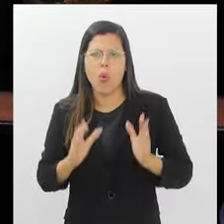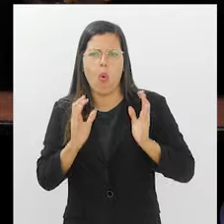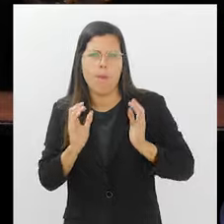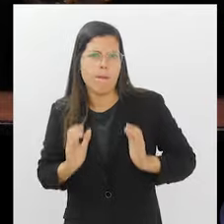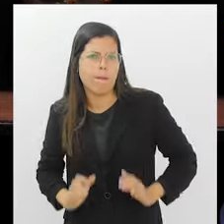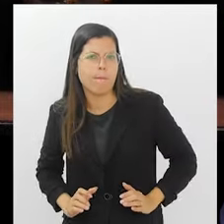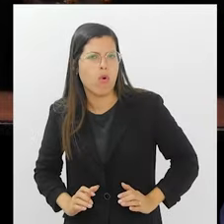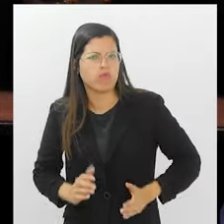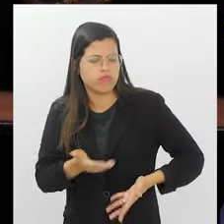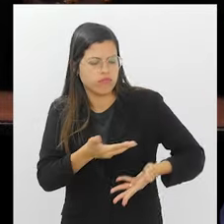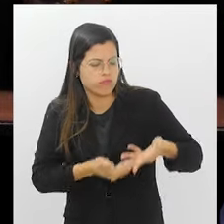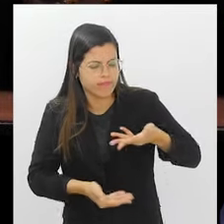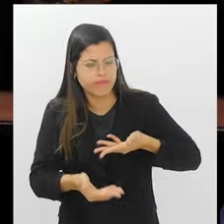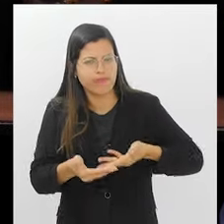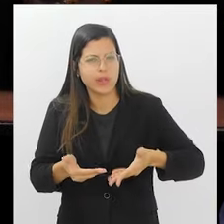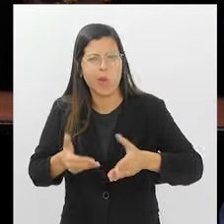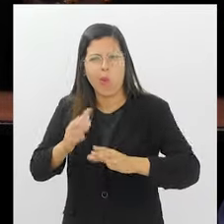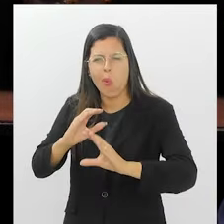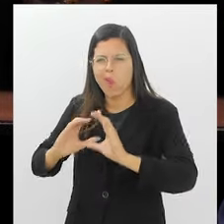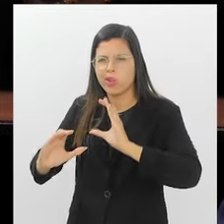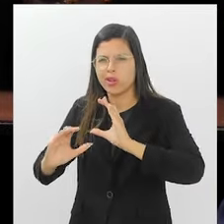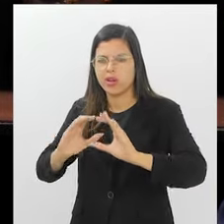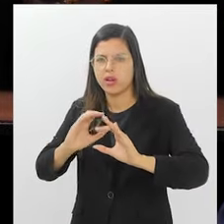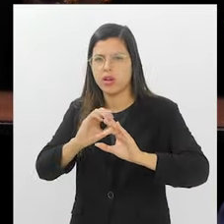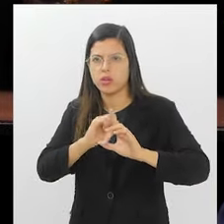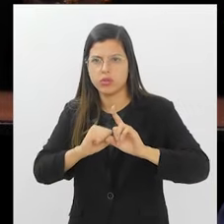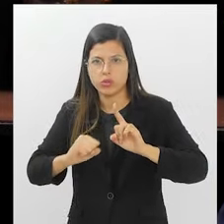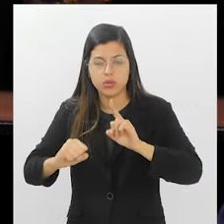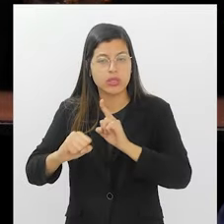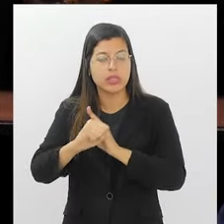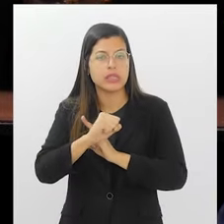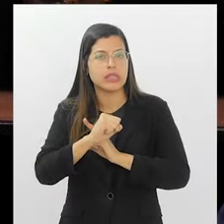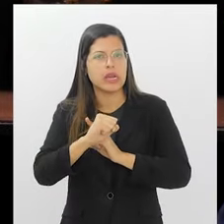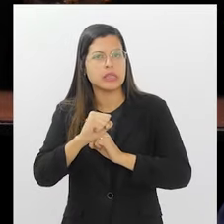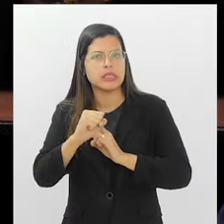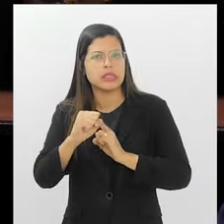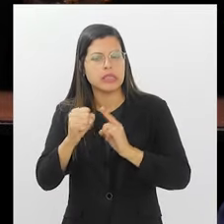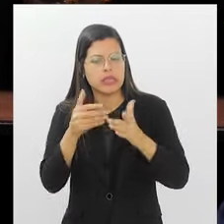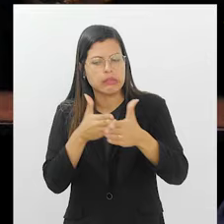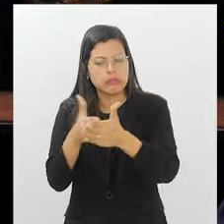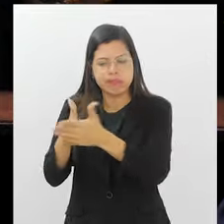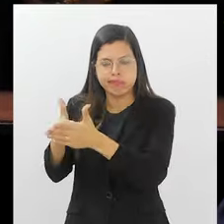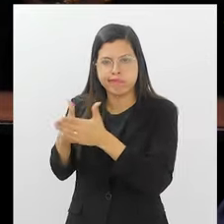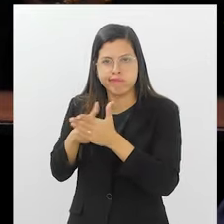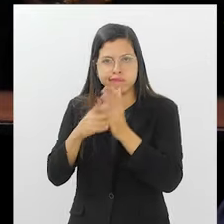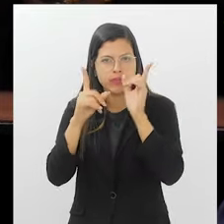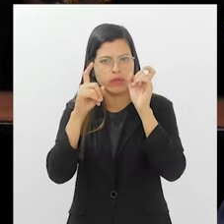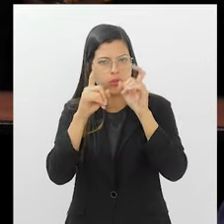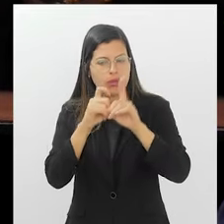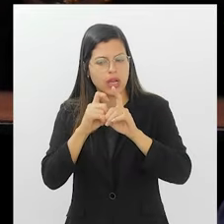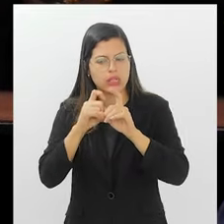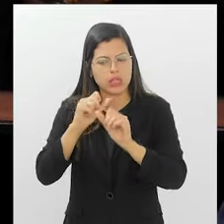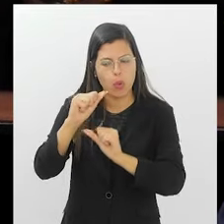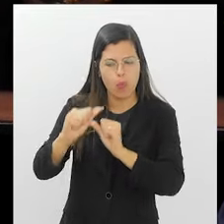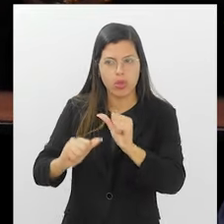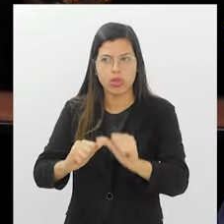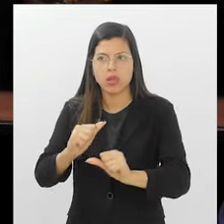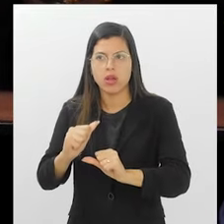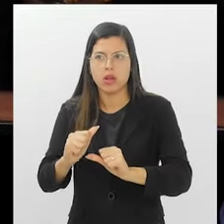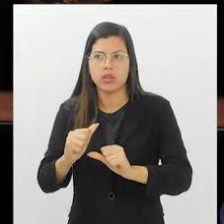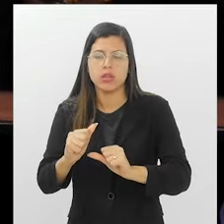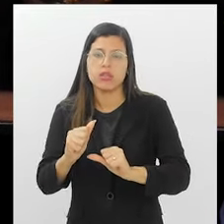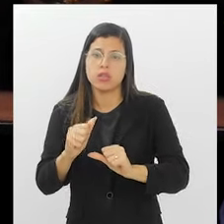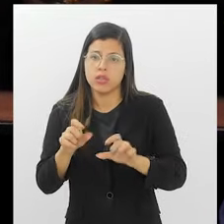se comporta, interage, se comunica com a sociedade. E essas dificuldades e essas